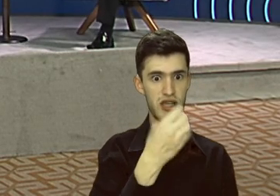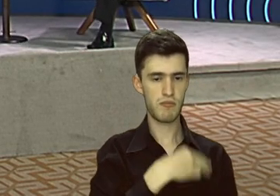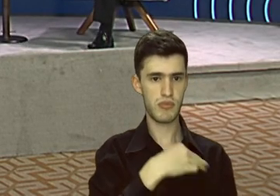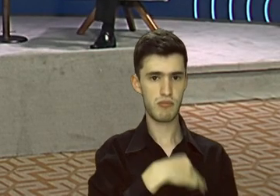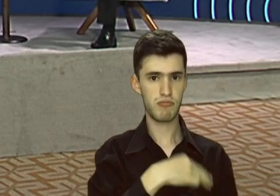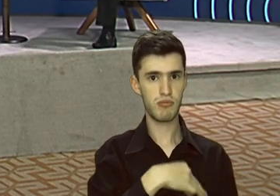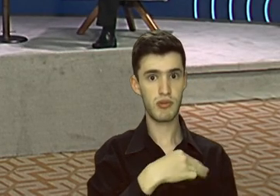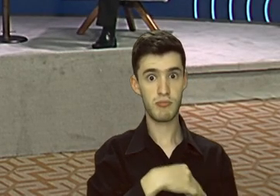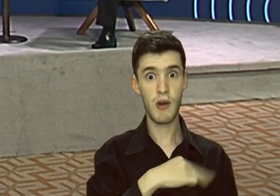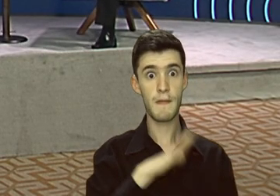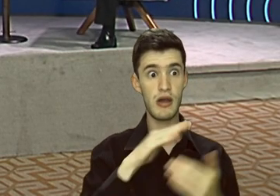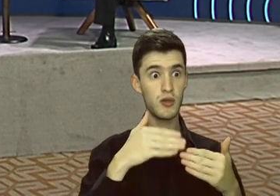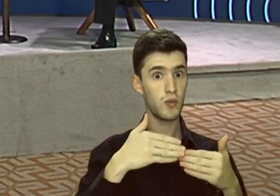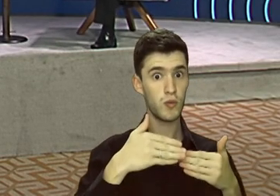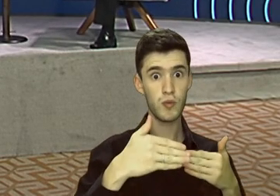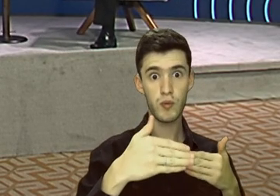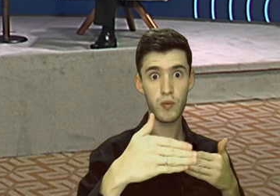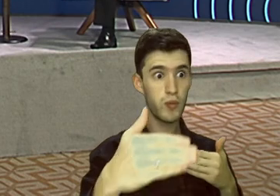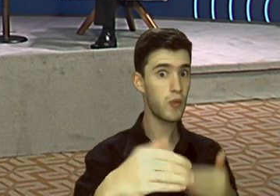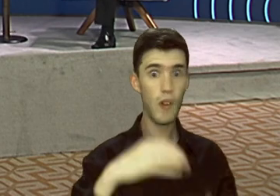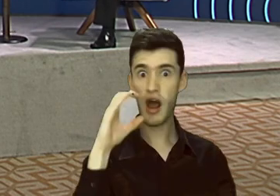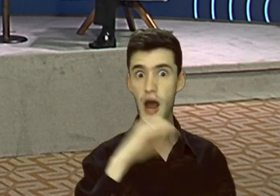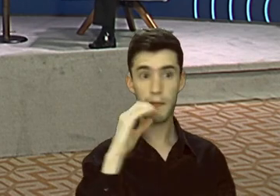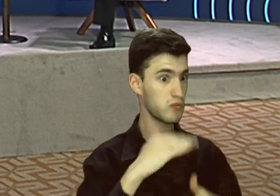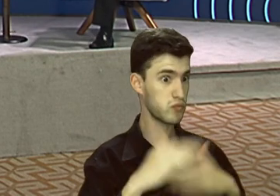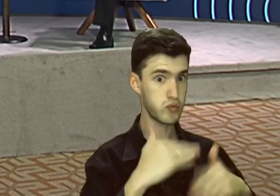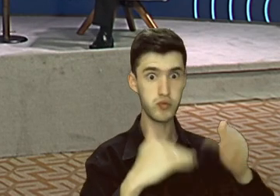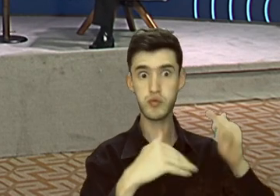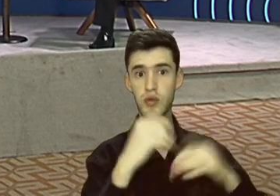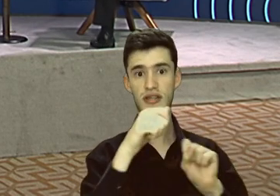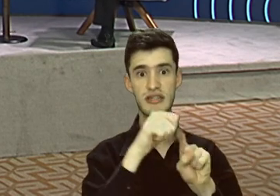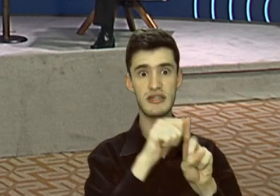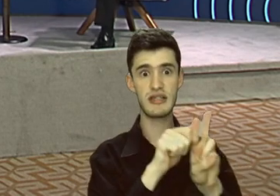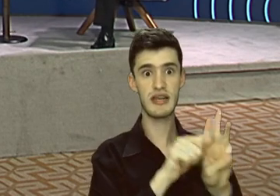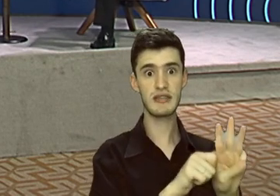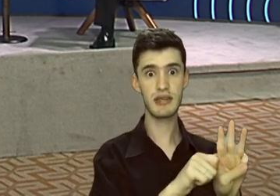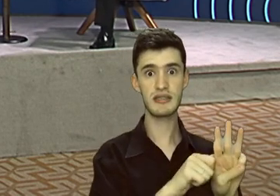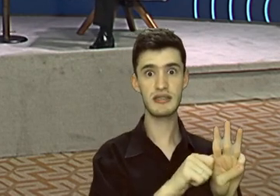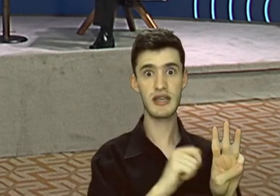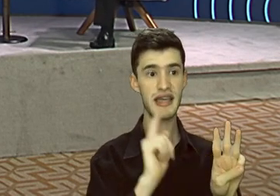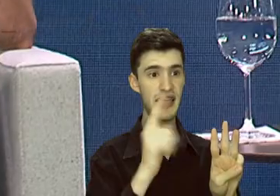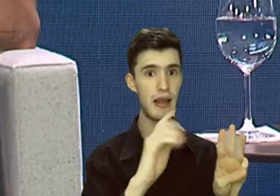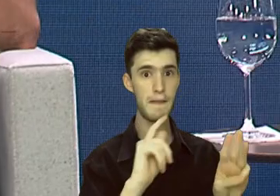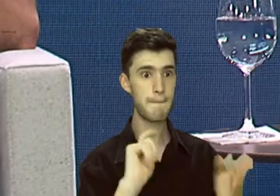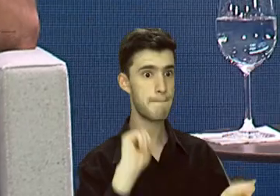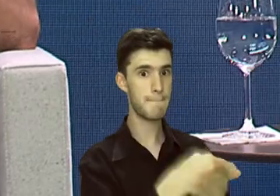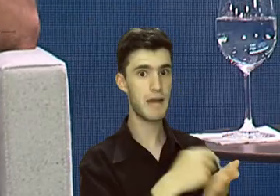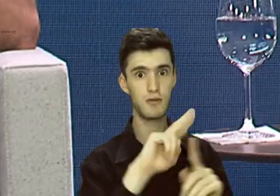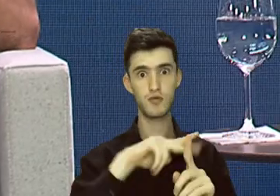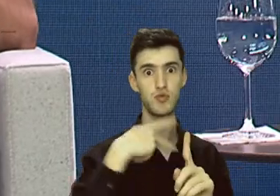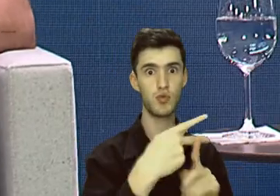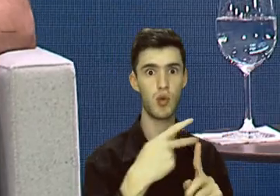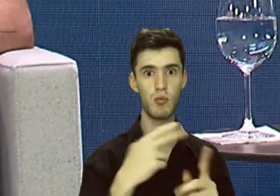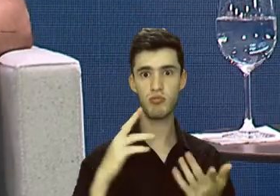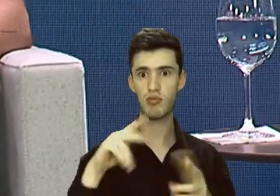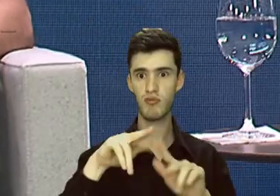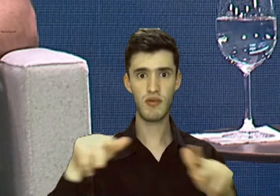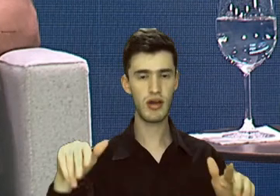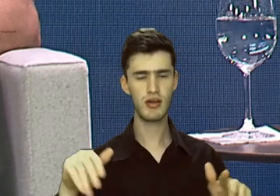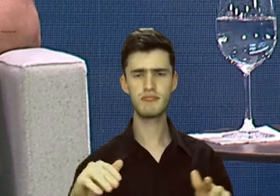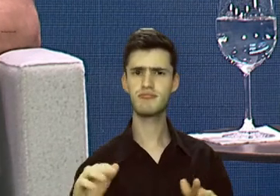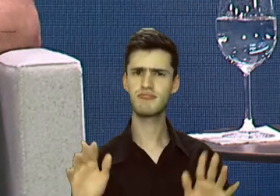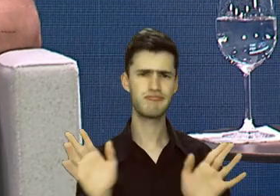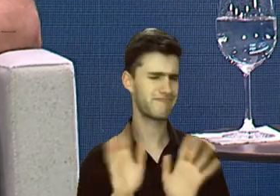louca contratava o cara que tava três meses não tinha construído nada por dois x né e eu visto Muito pouco